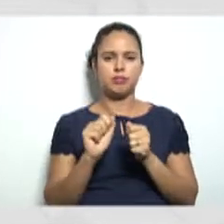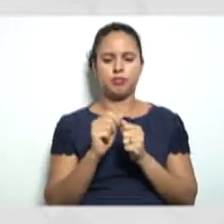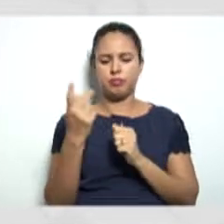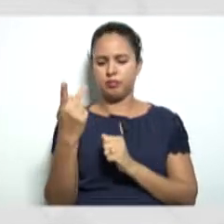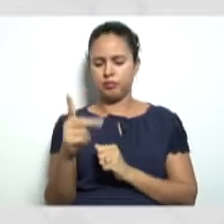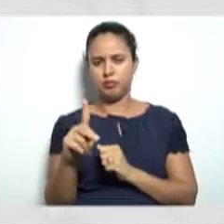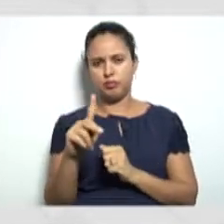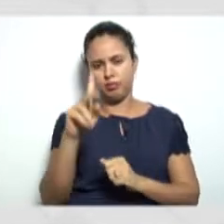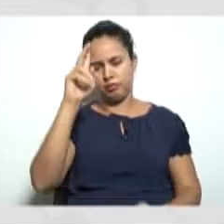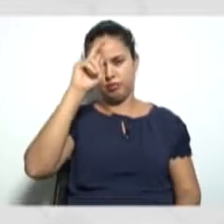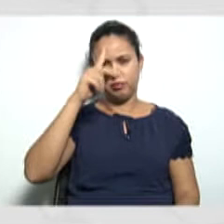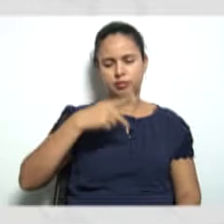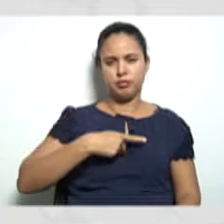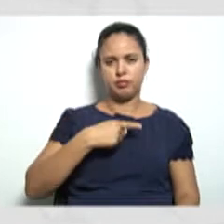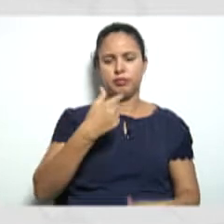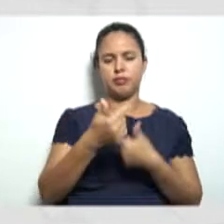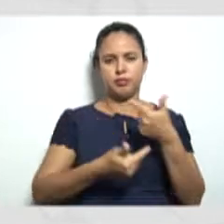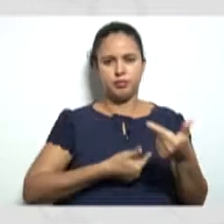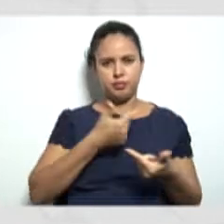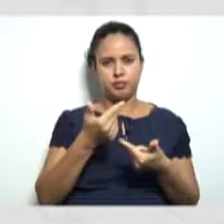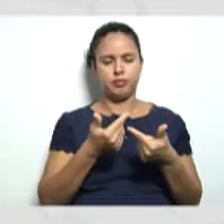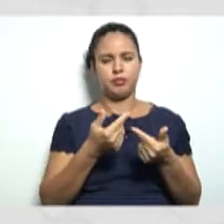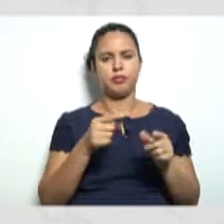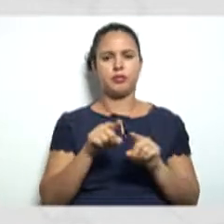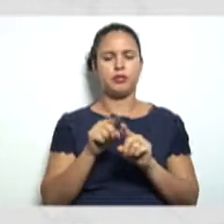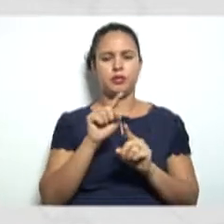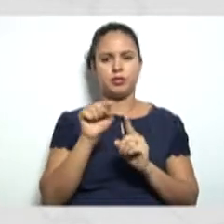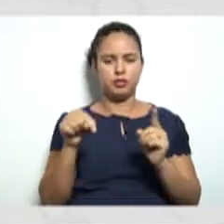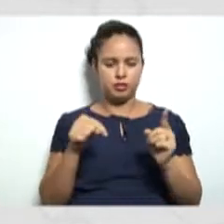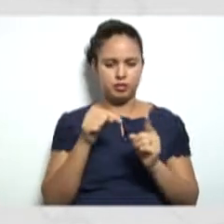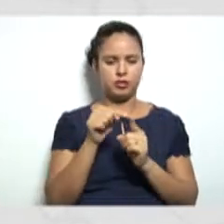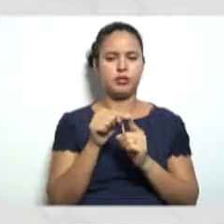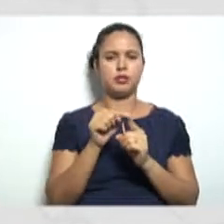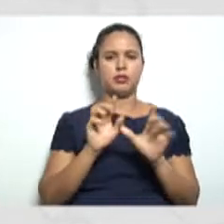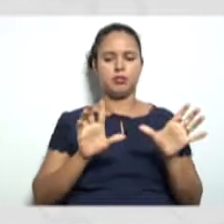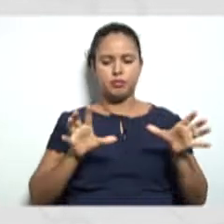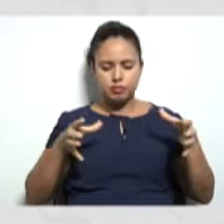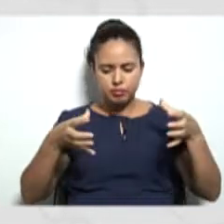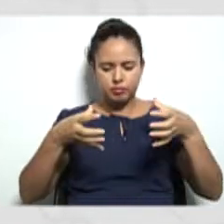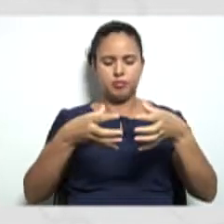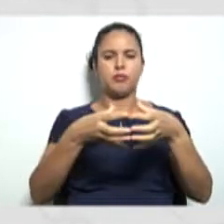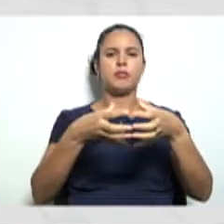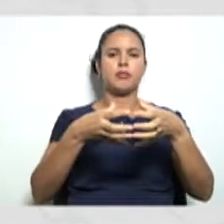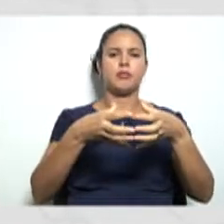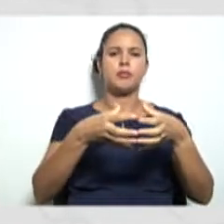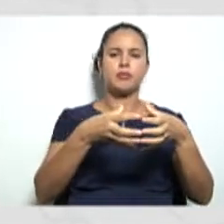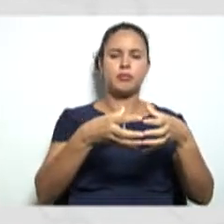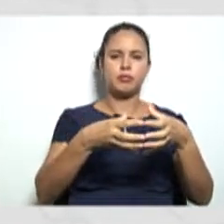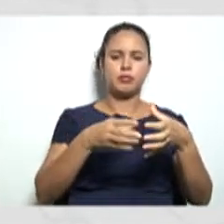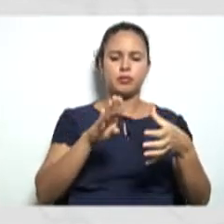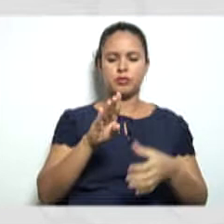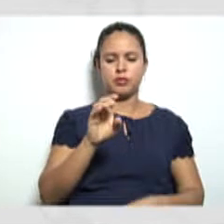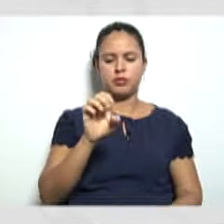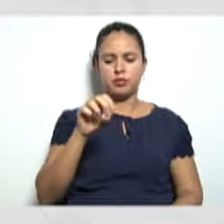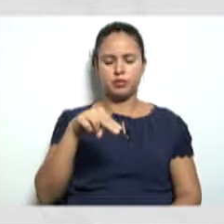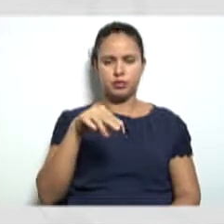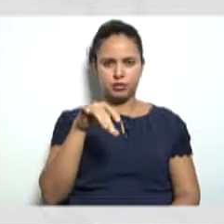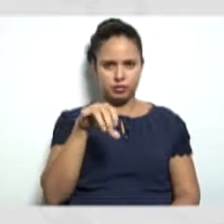como objetivo unir bens de capitais, que são máquinas, equipamentos, questões que vão fazer a